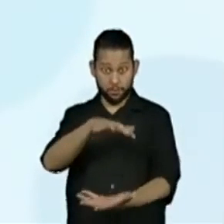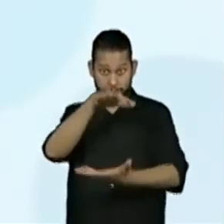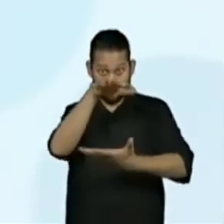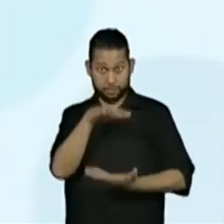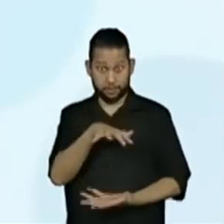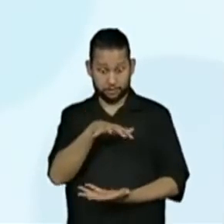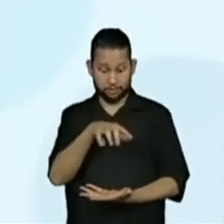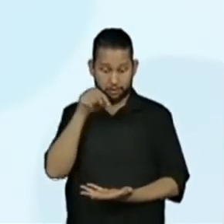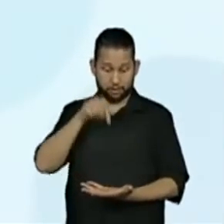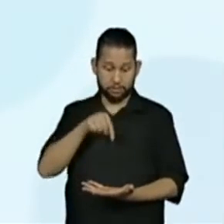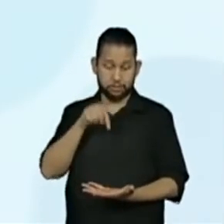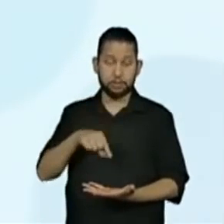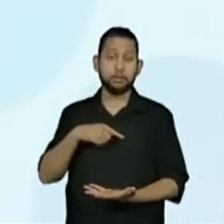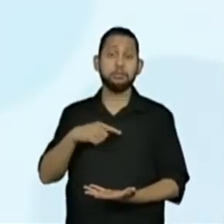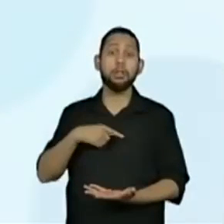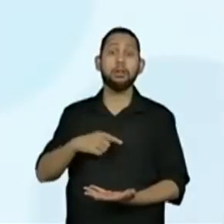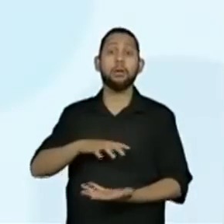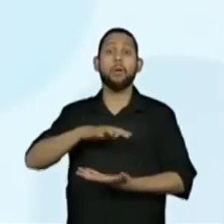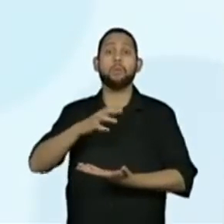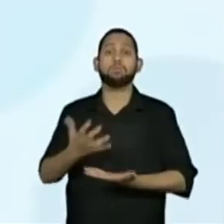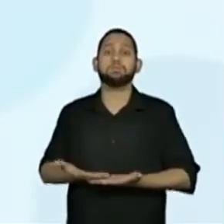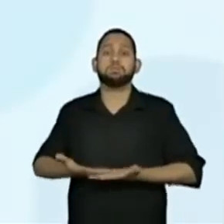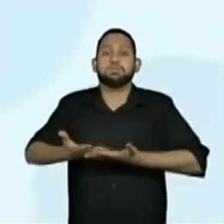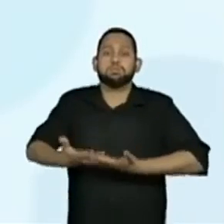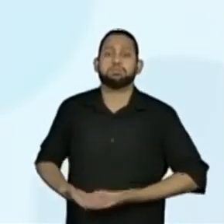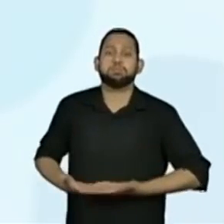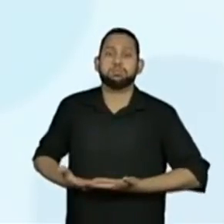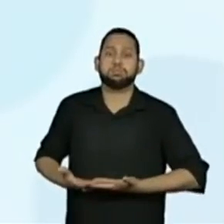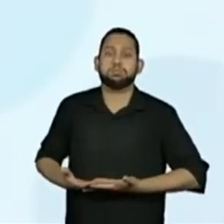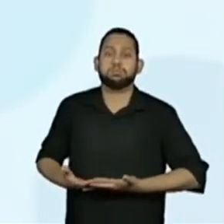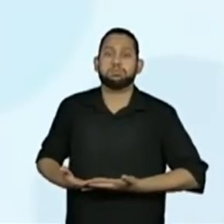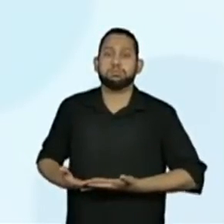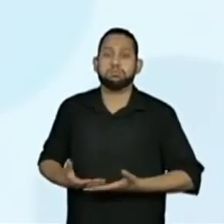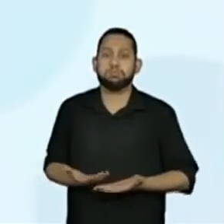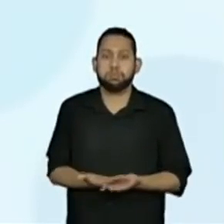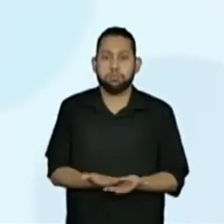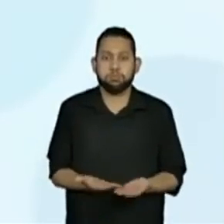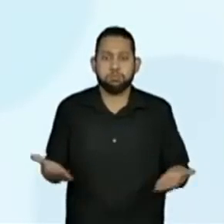3kg em Tá certo